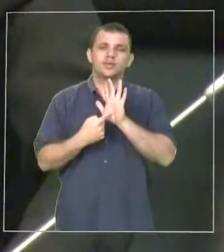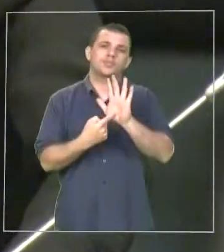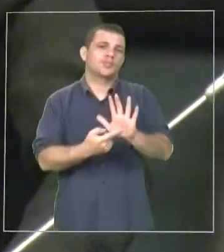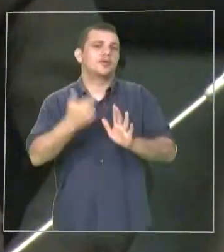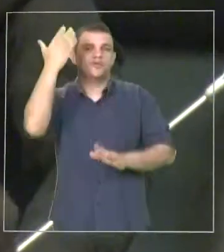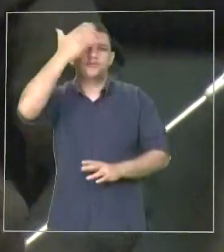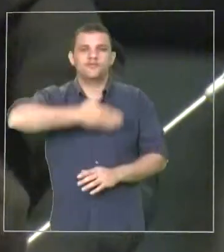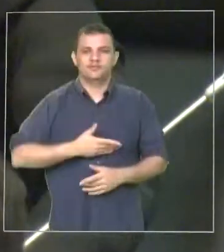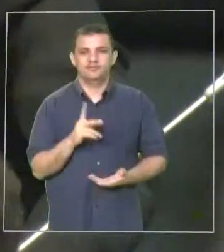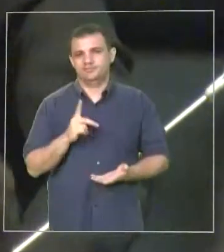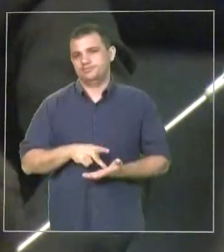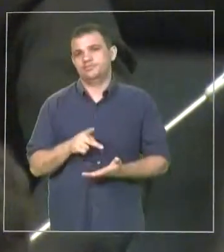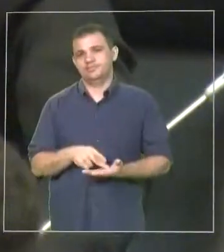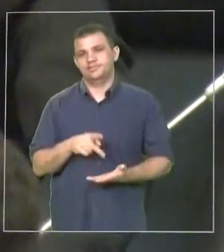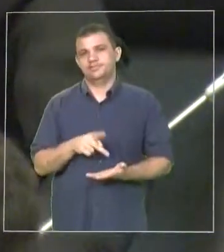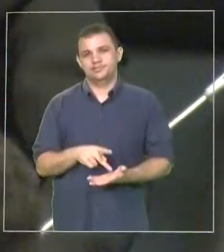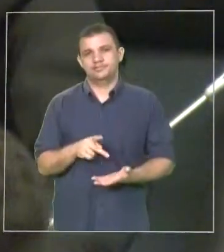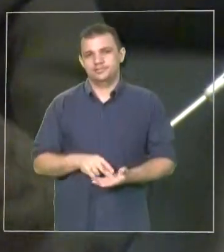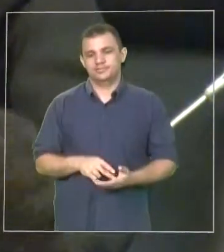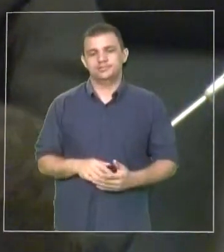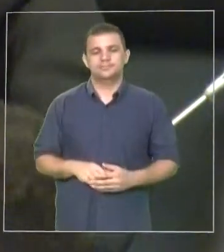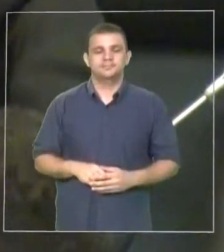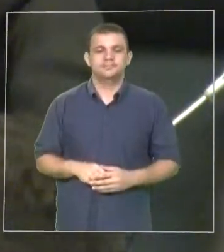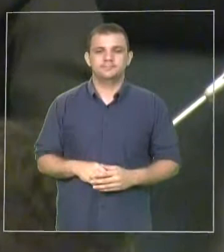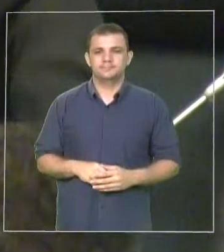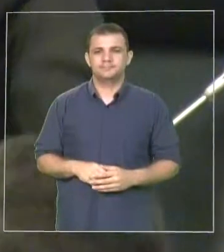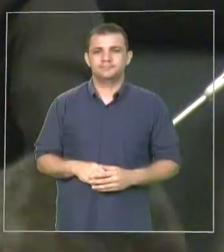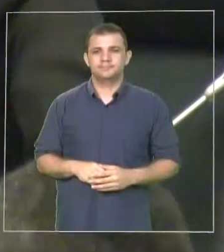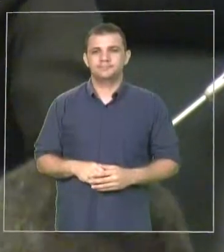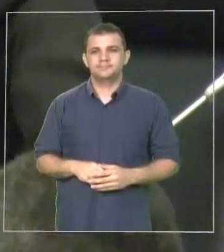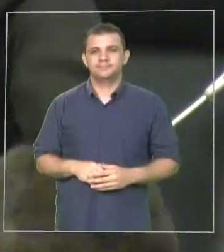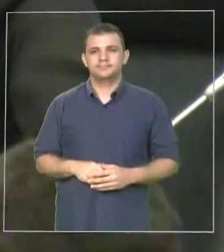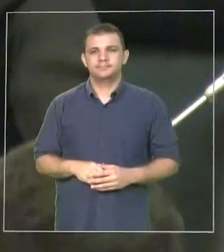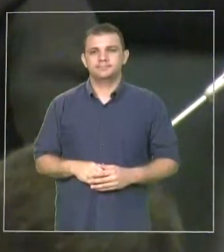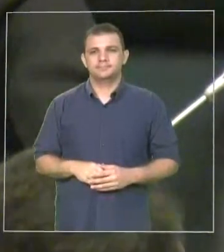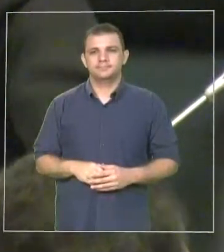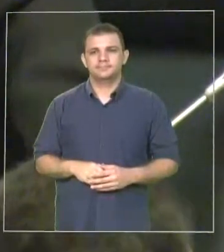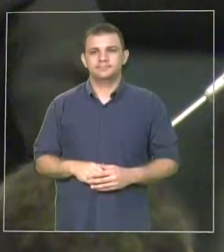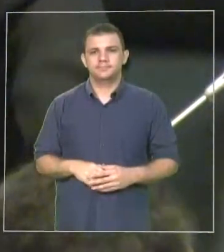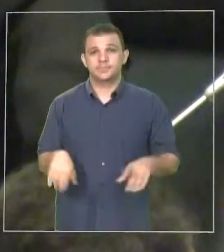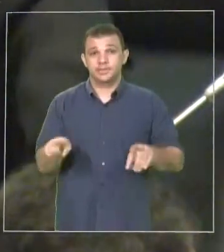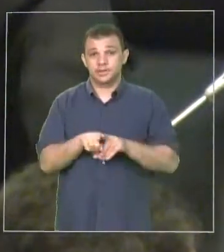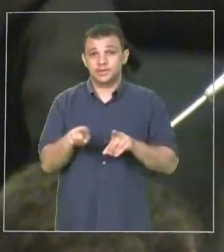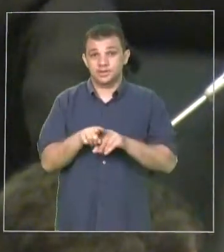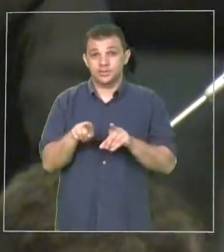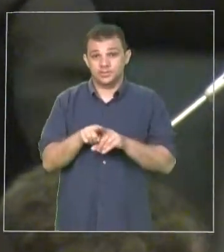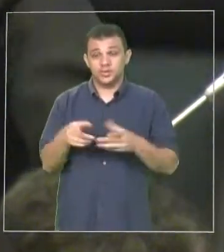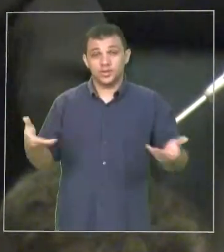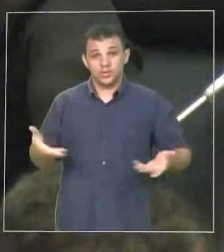aos fatos, às acusações. E o próprio governo